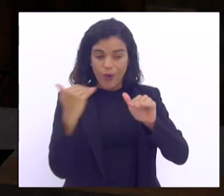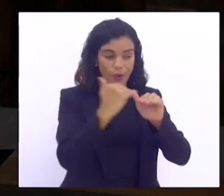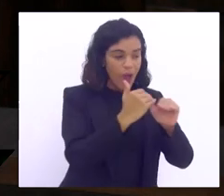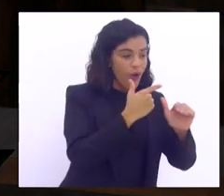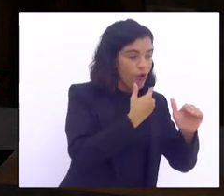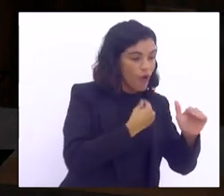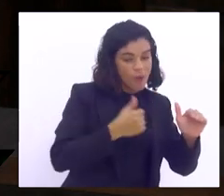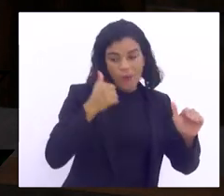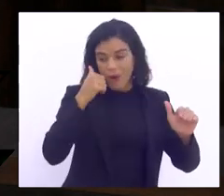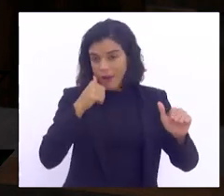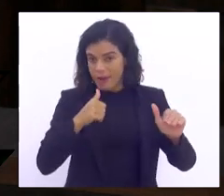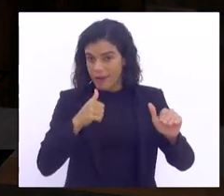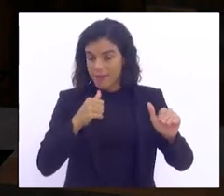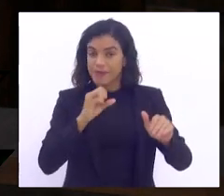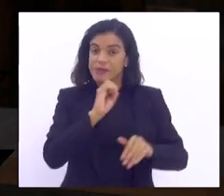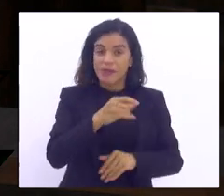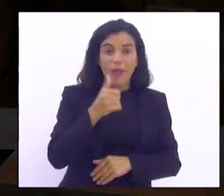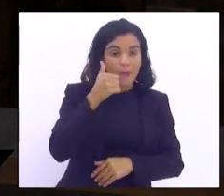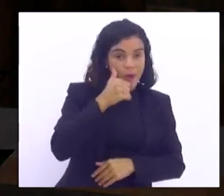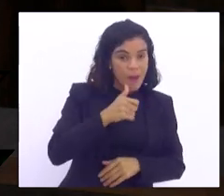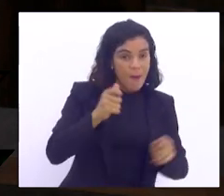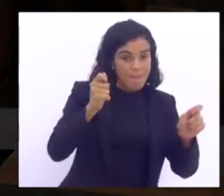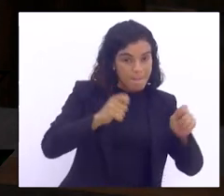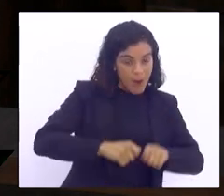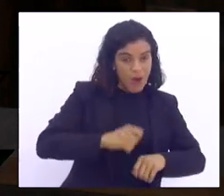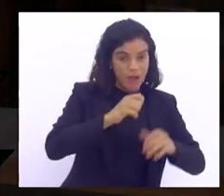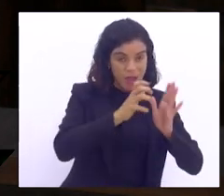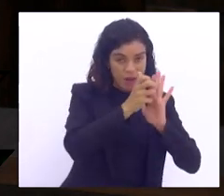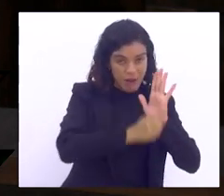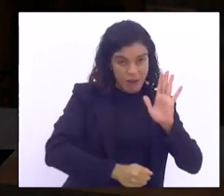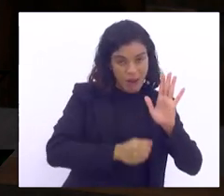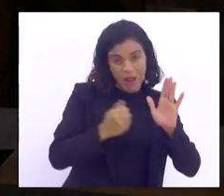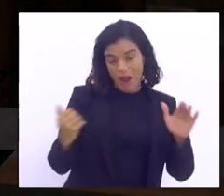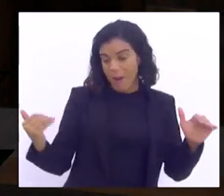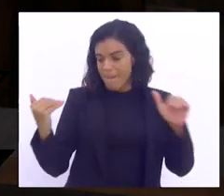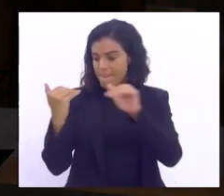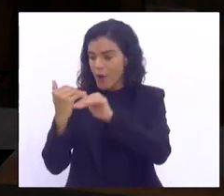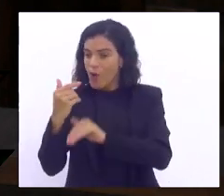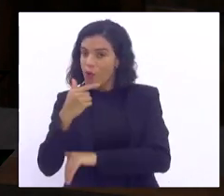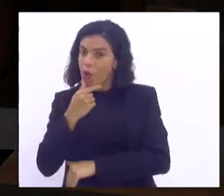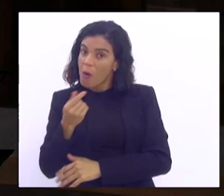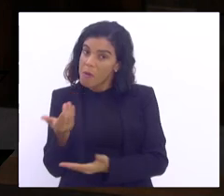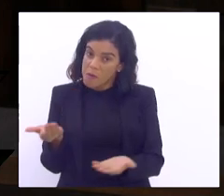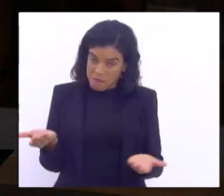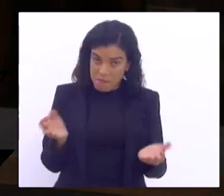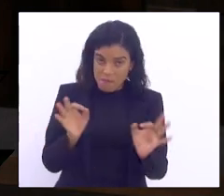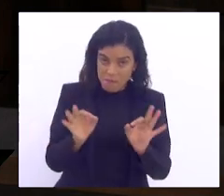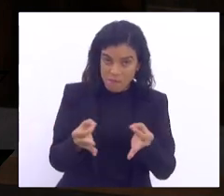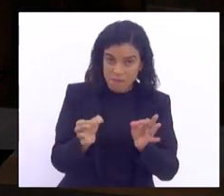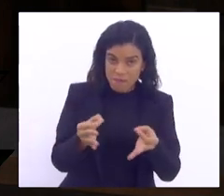porque se a mulher puder abortar, ela se torna igual ao homem. Isso é direito à igualdade.